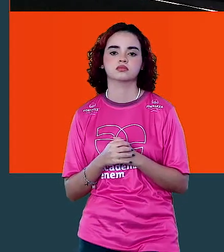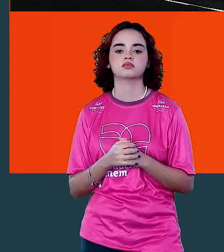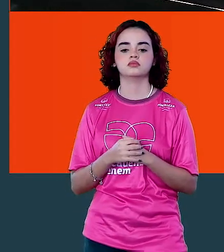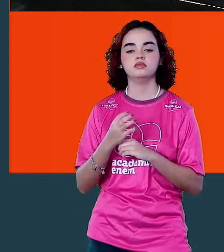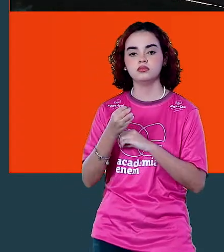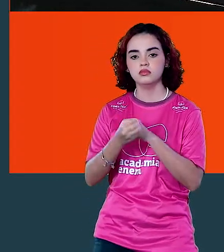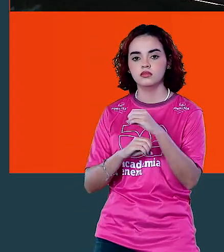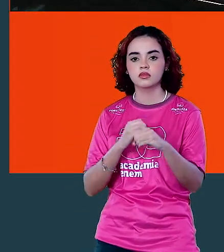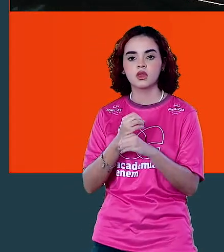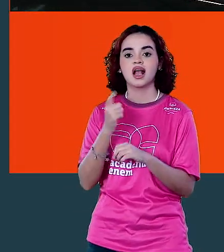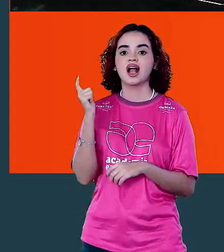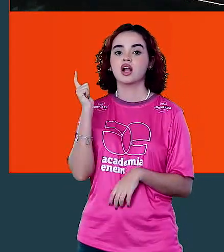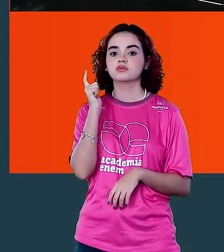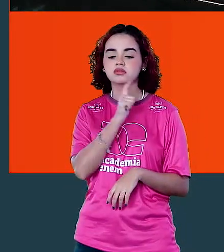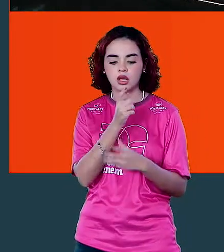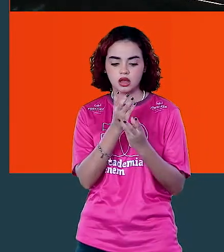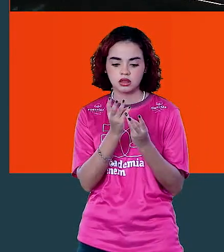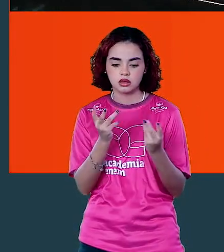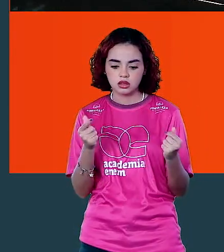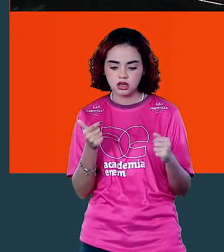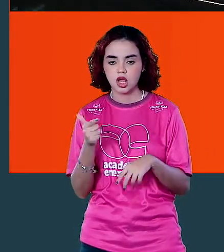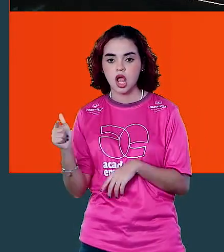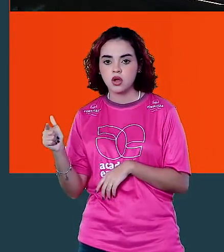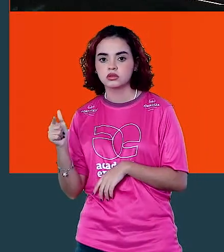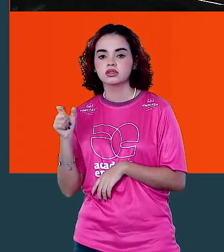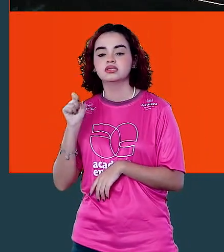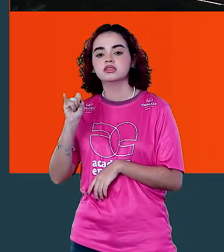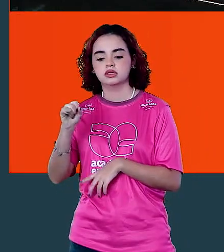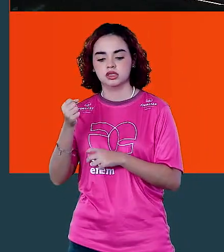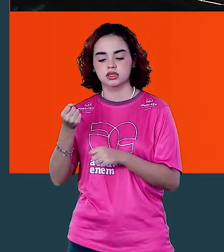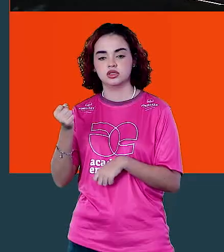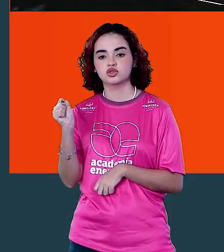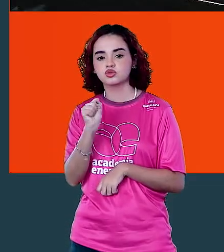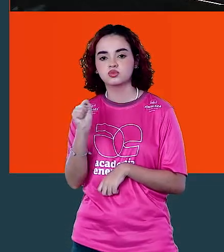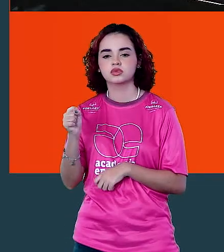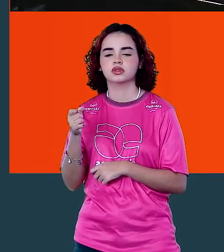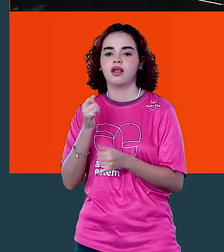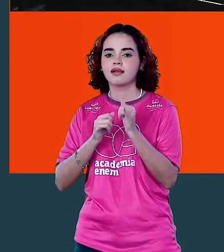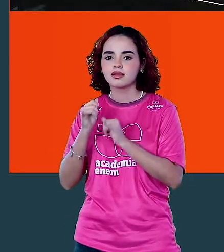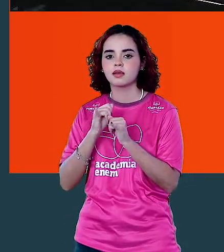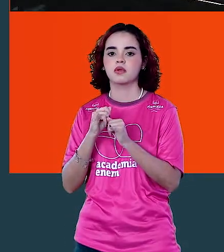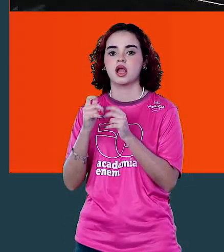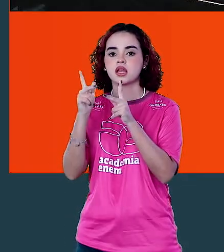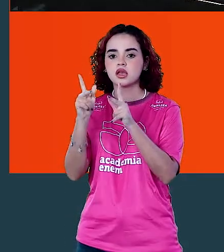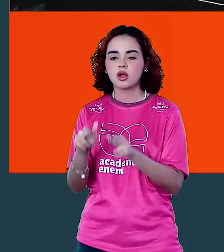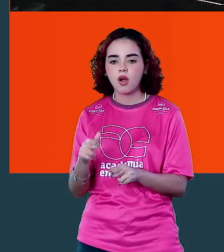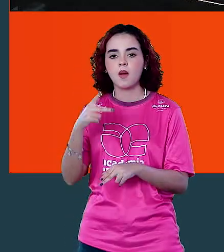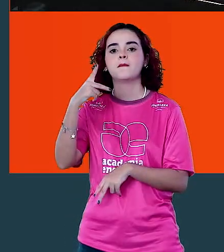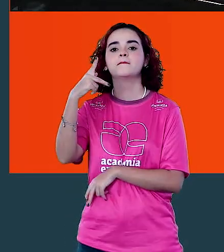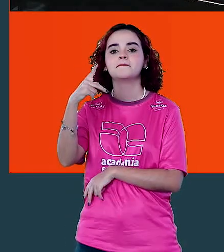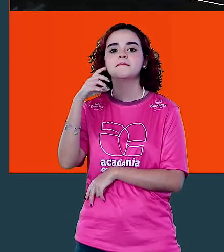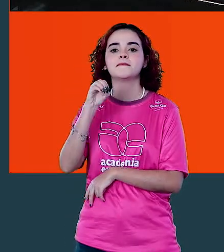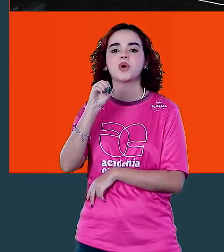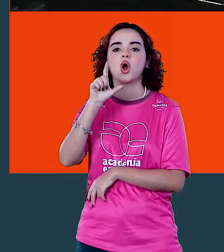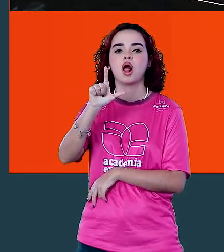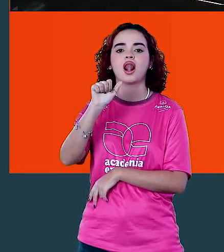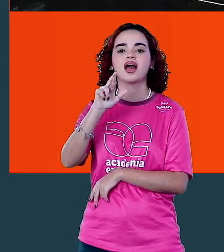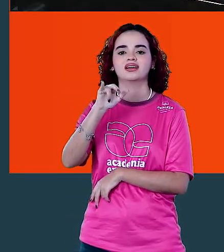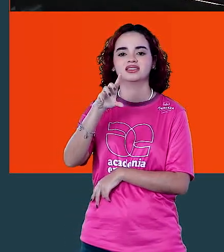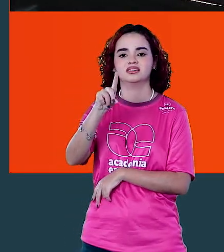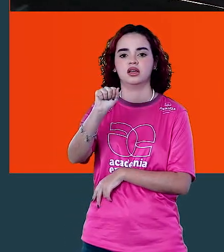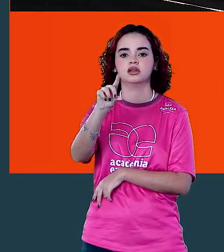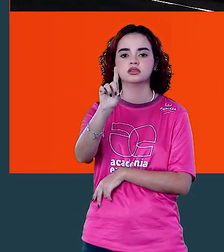só vai se dissolver na outra se tiver a mesma polaridade. Ok? Ed, mas aí, poxa,